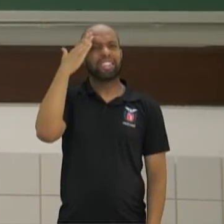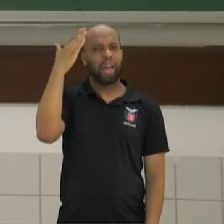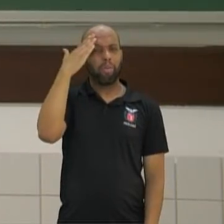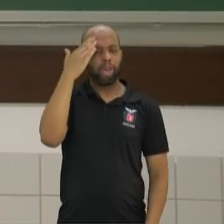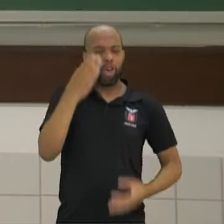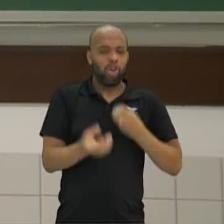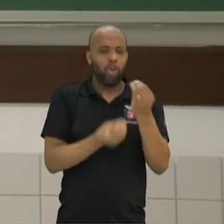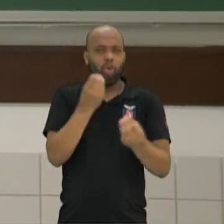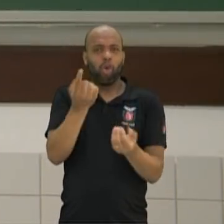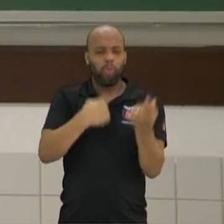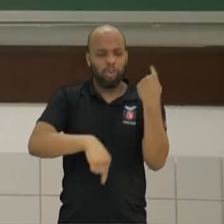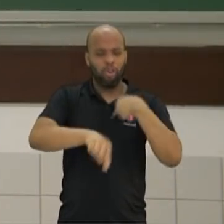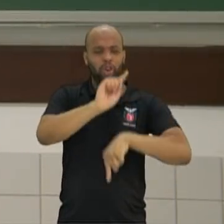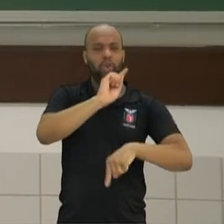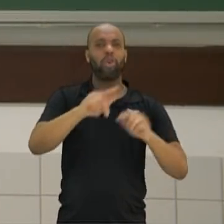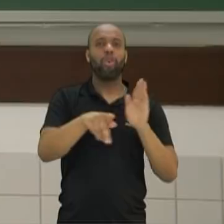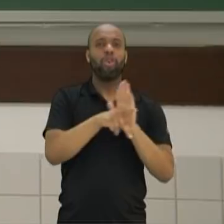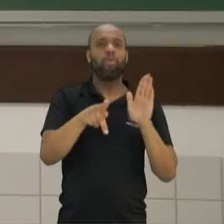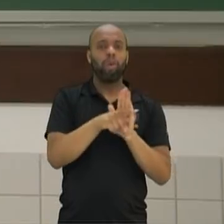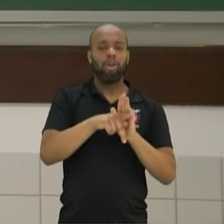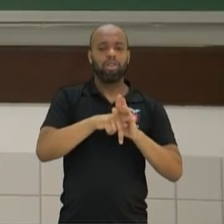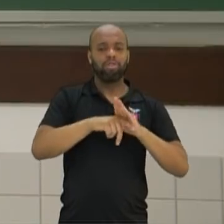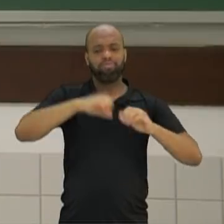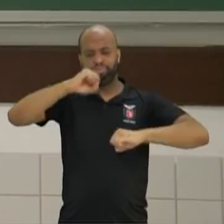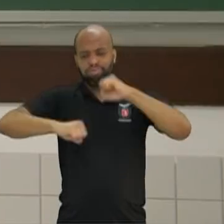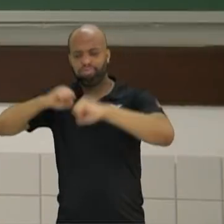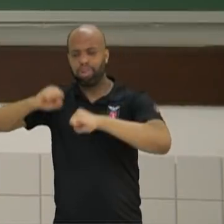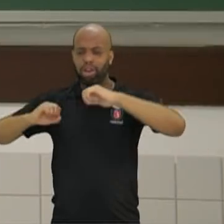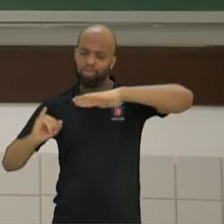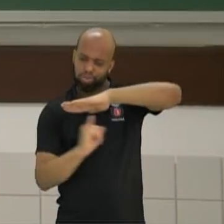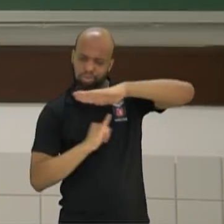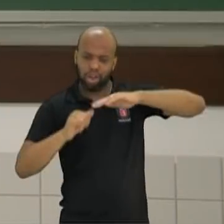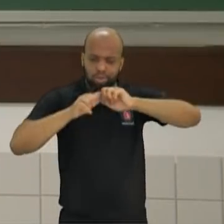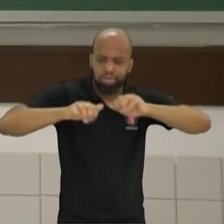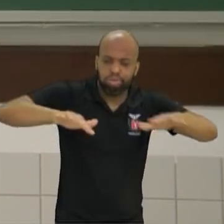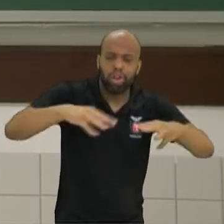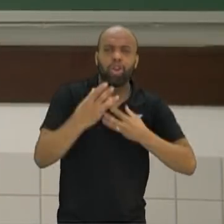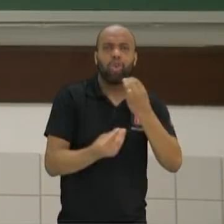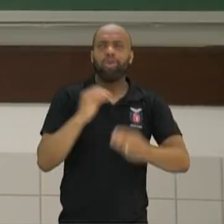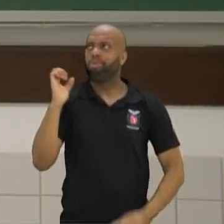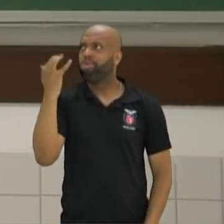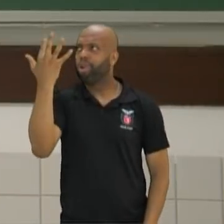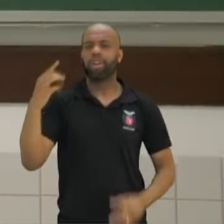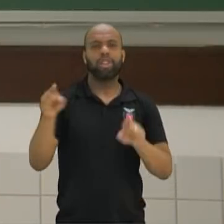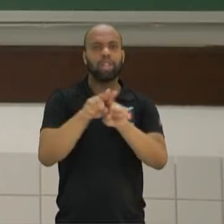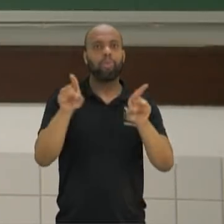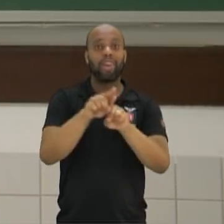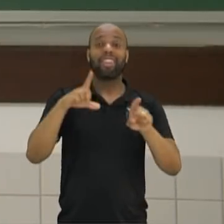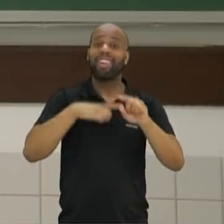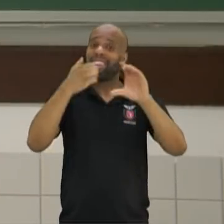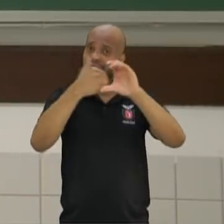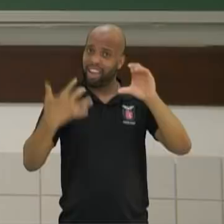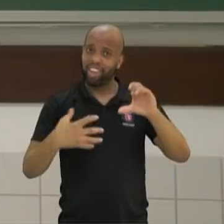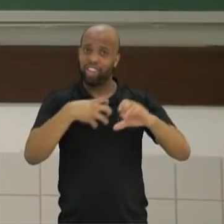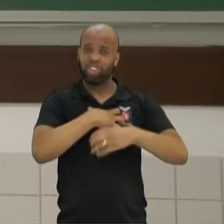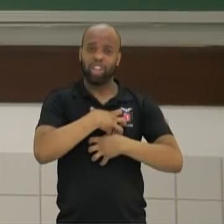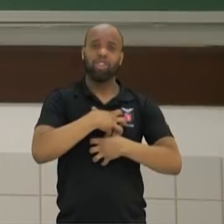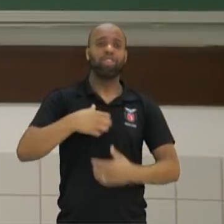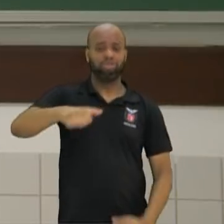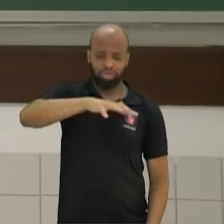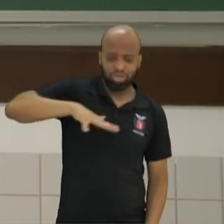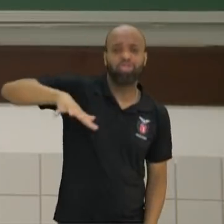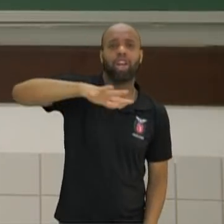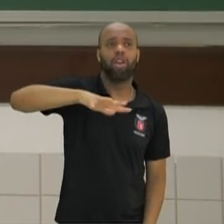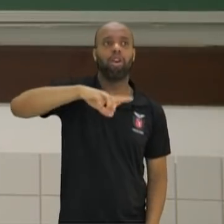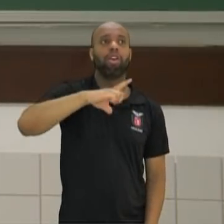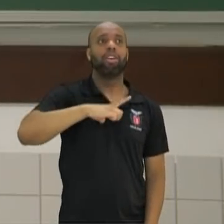a evolução da industrialização brasileira, como é que ela foi procedendo, puxando algumas características gerais. Em detrimento